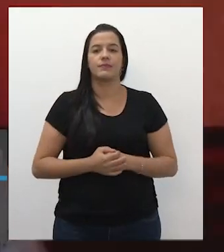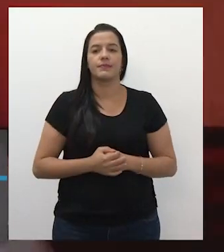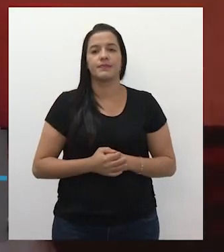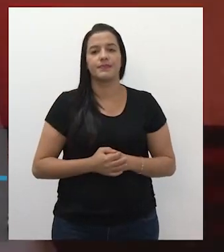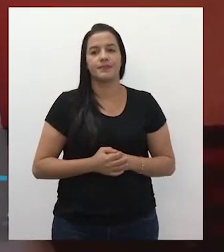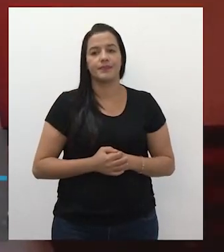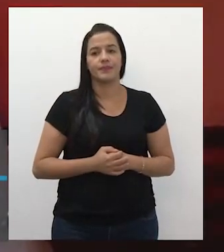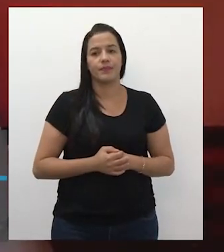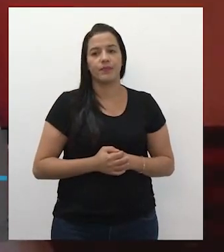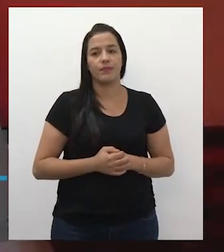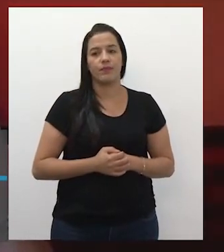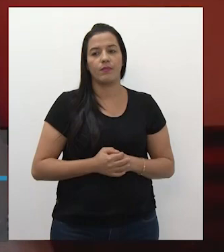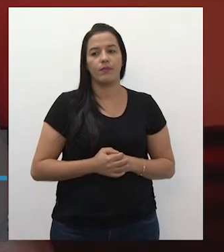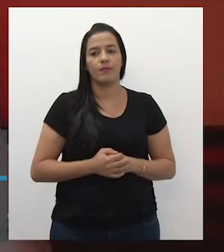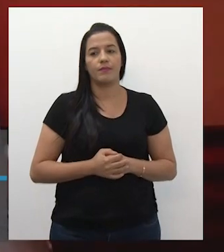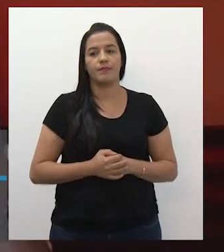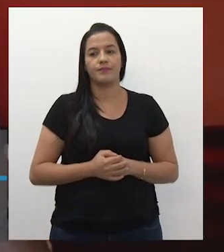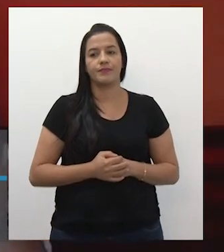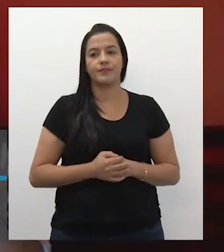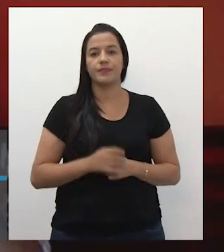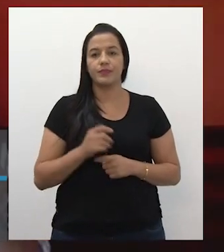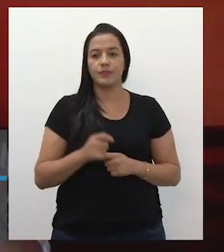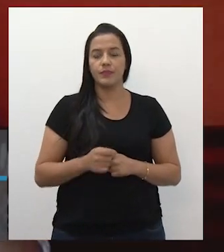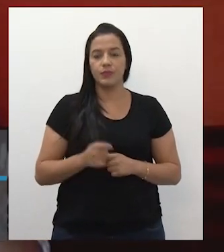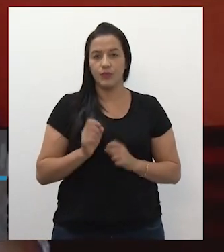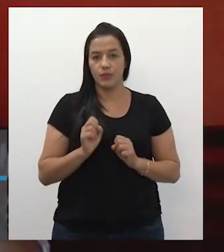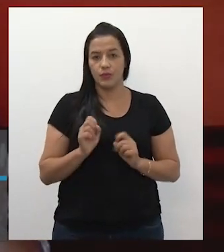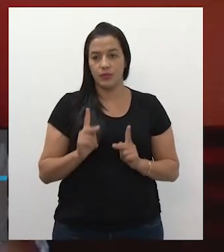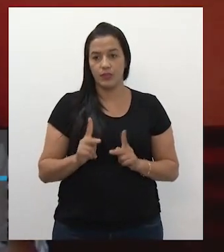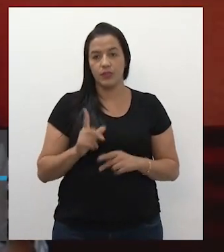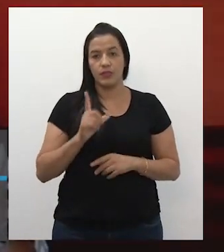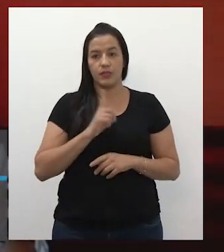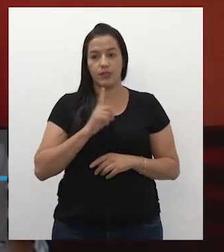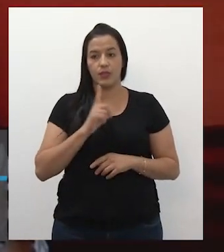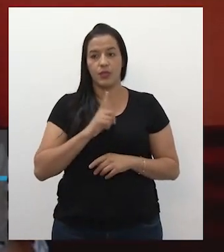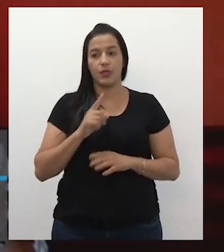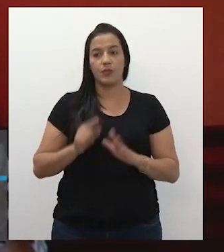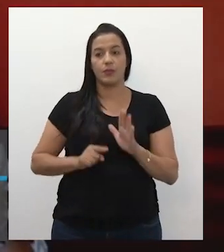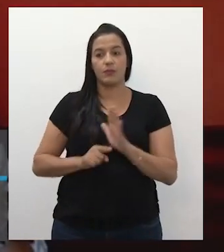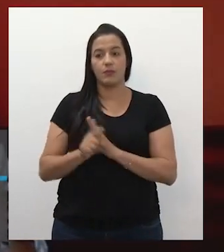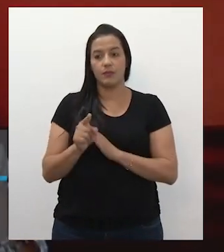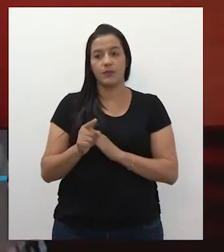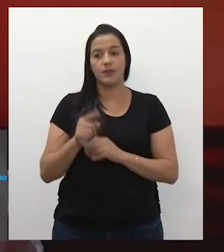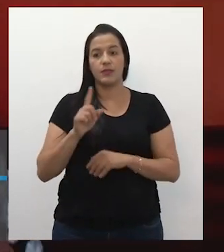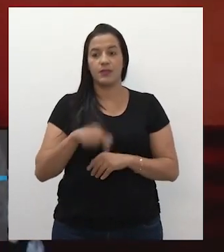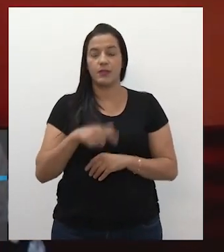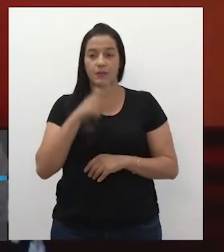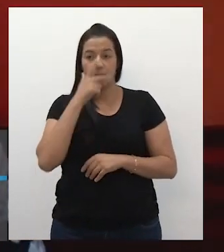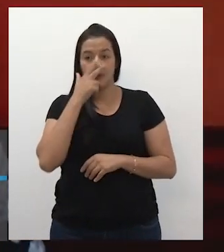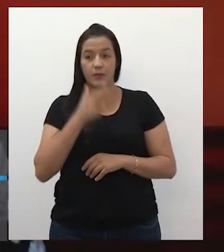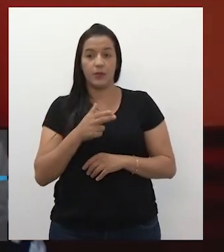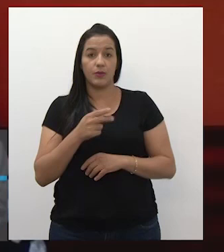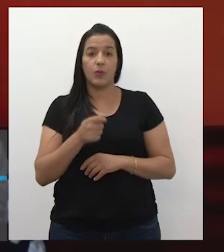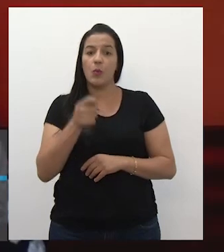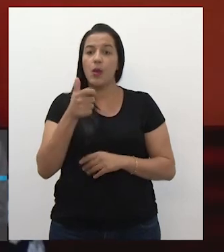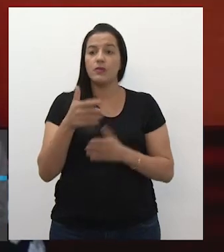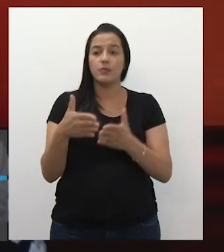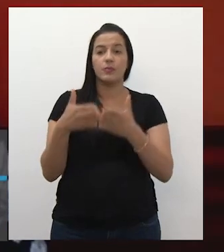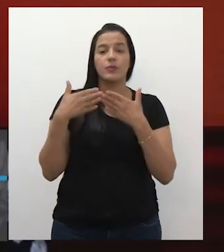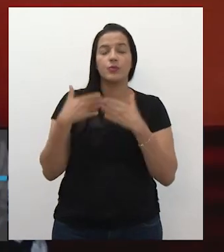Ok. Flávia, temos uma questão aqui que está me parecendo quase um pedido de